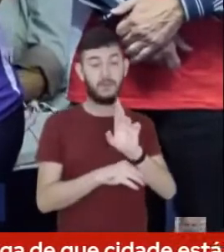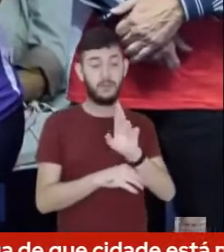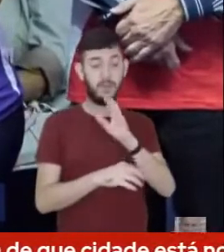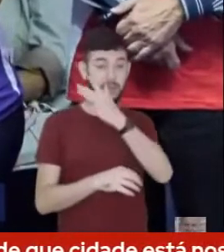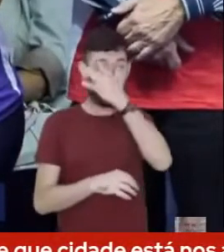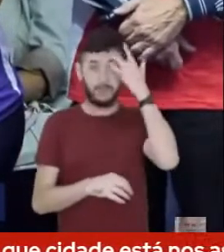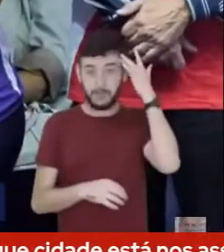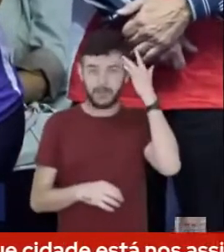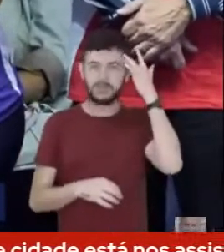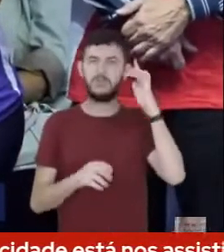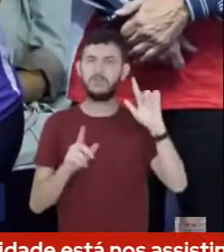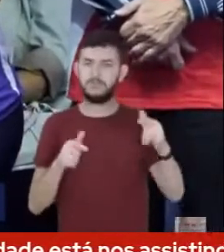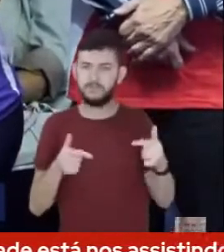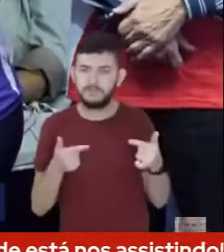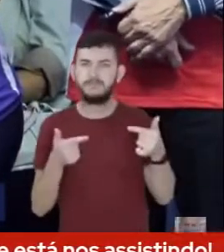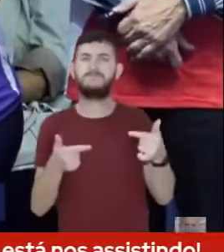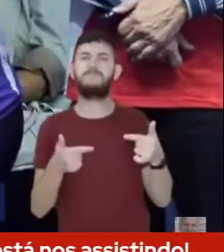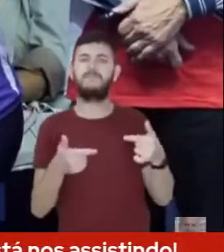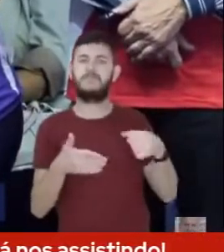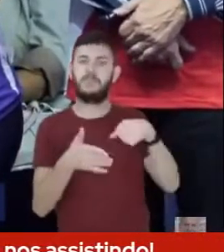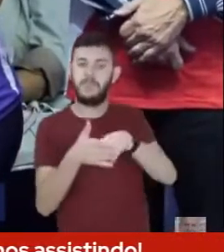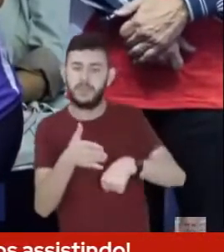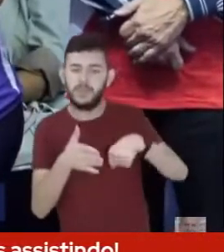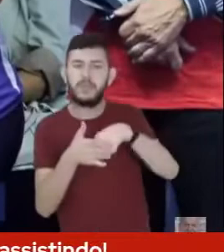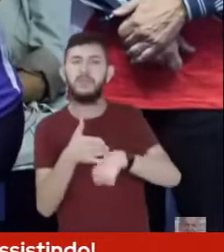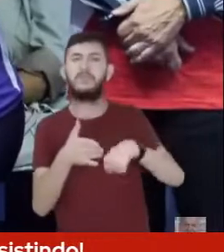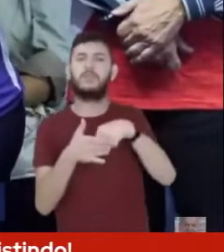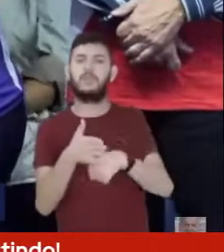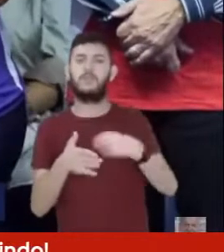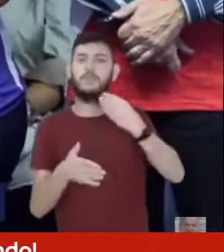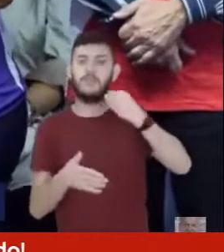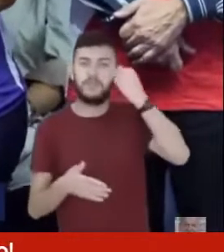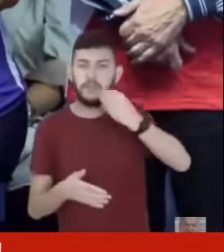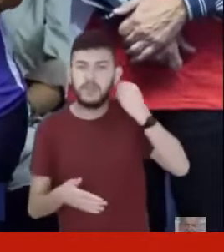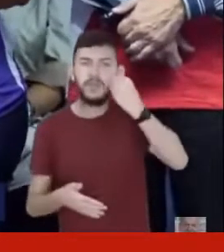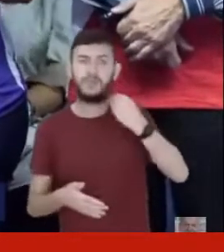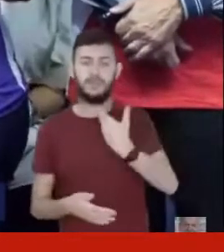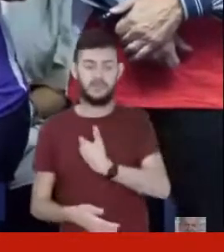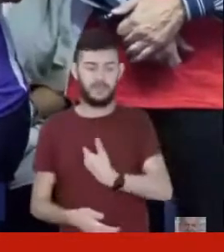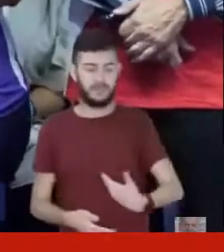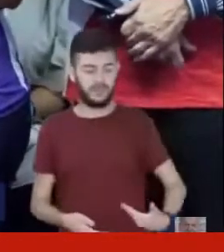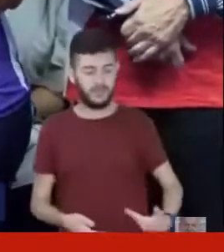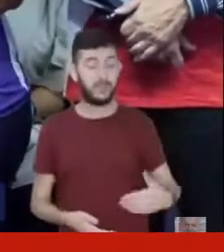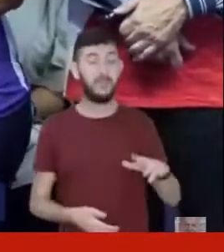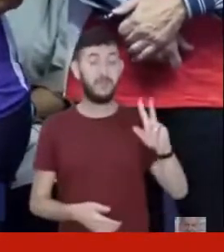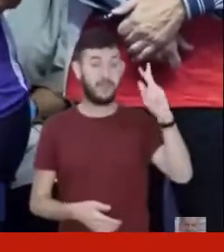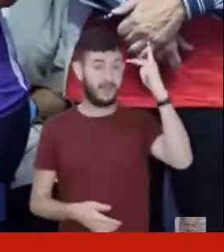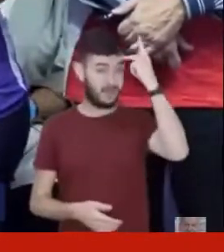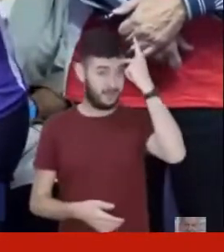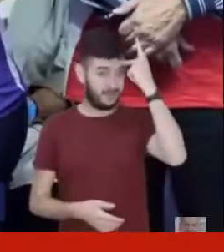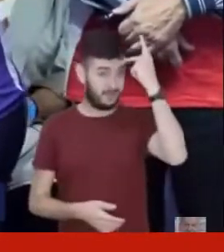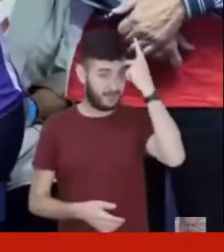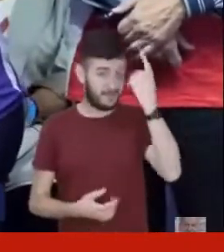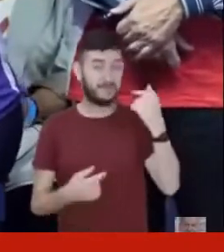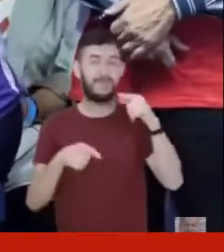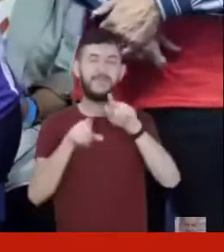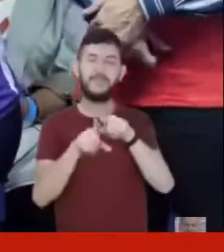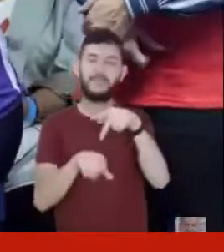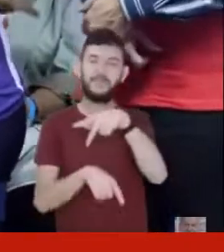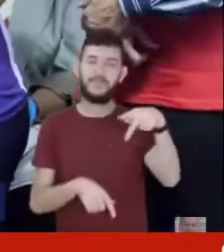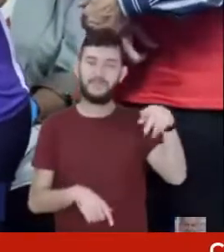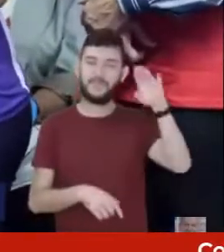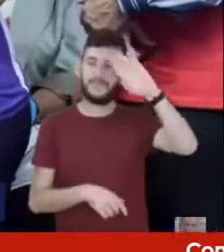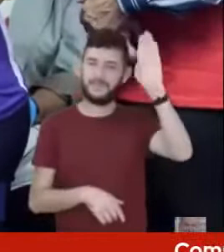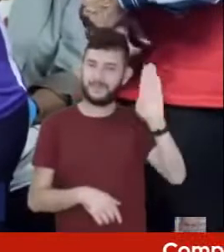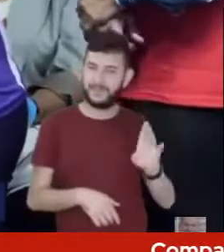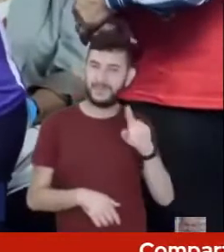luta, testados no governo de São Paulo e na presidência da República. Nós estamos falando de